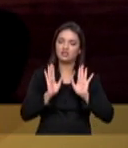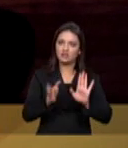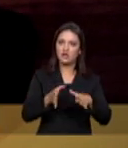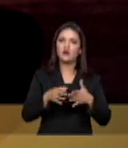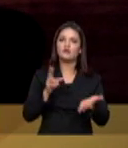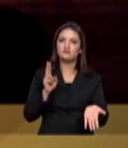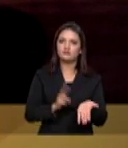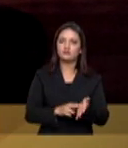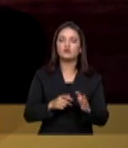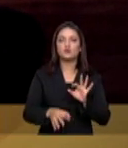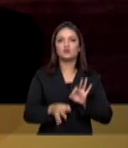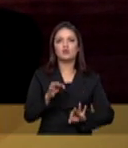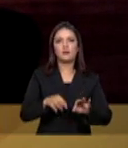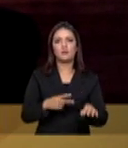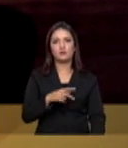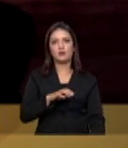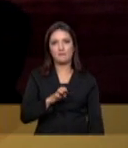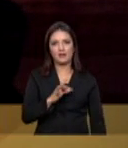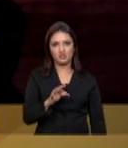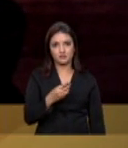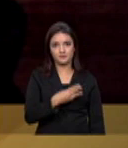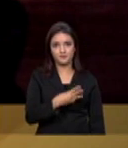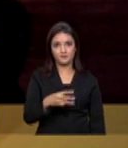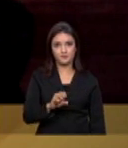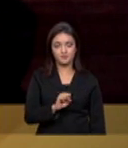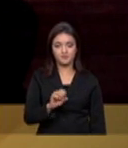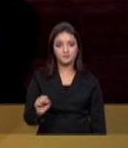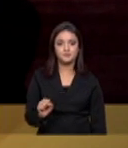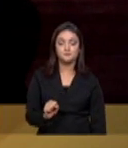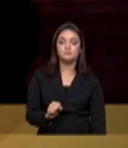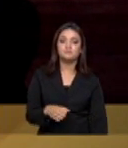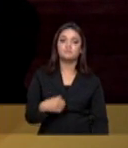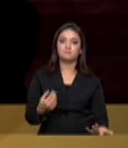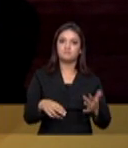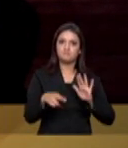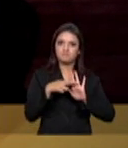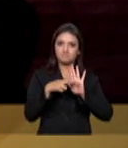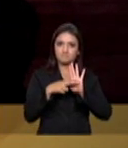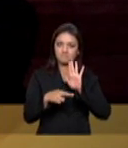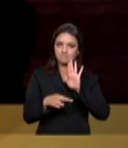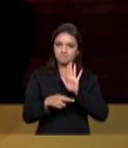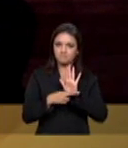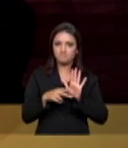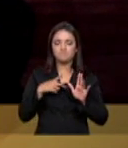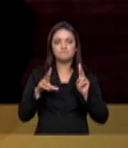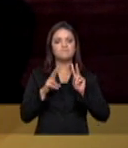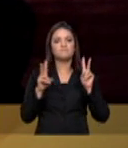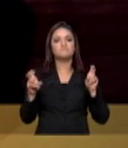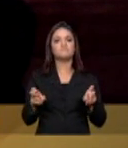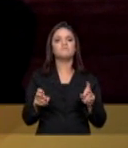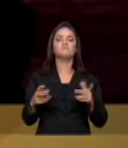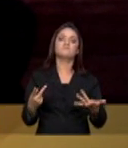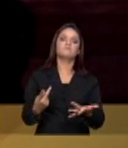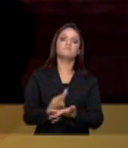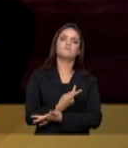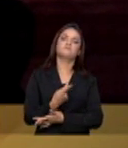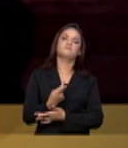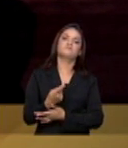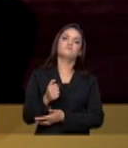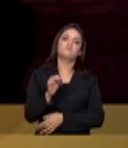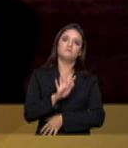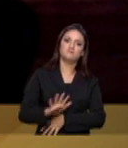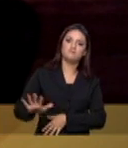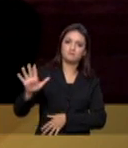julgamento da peste 3388 a regulamentação normativa da matéria foi realizada no âmbito Federal